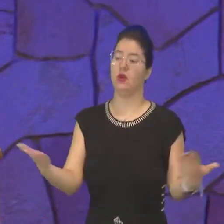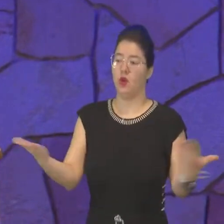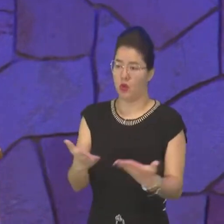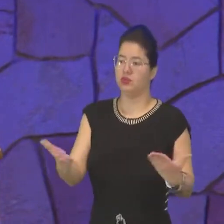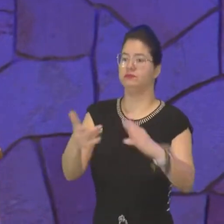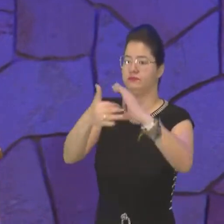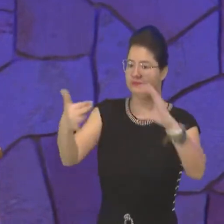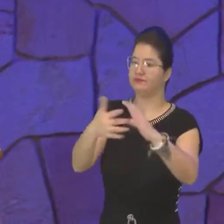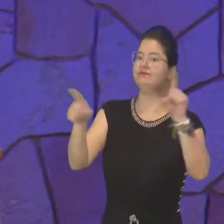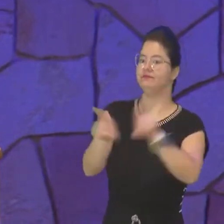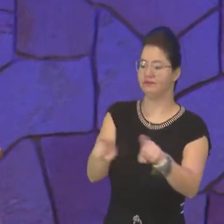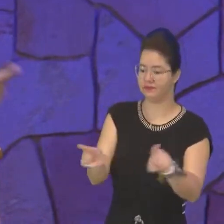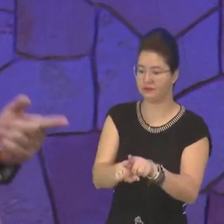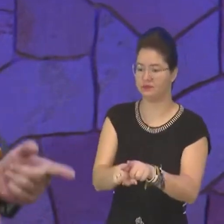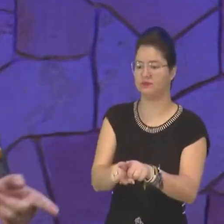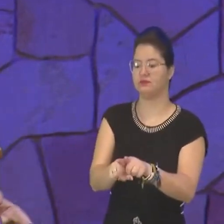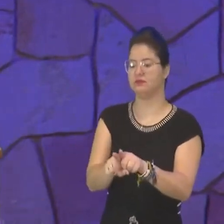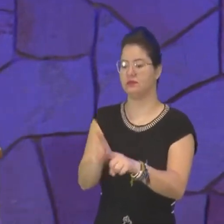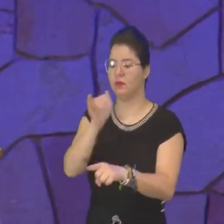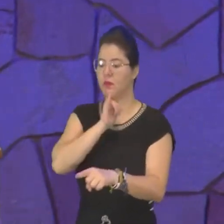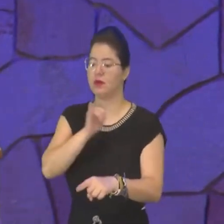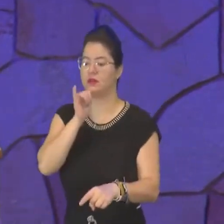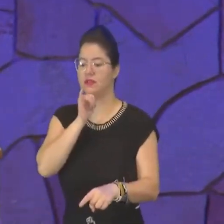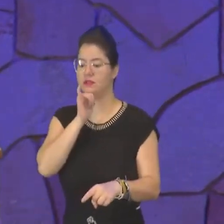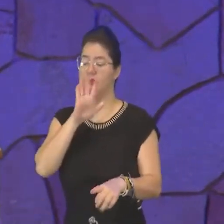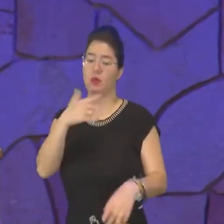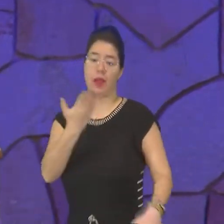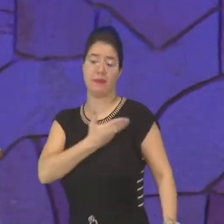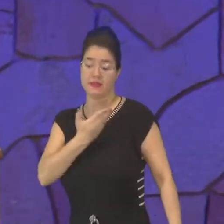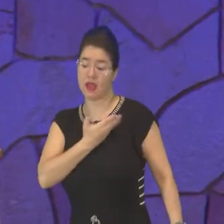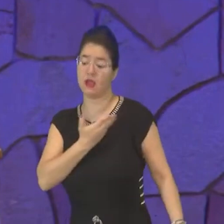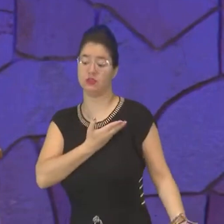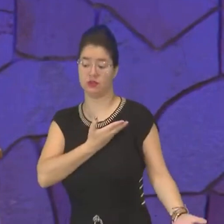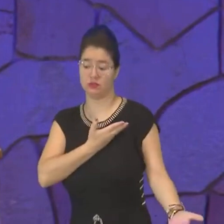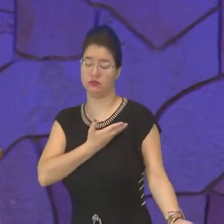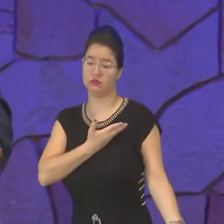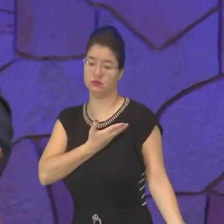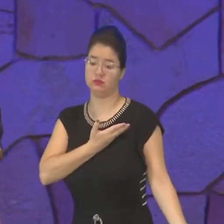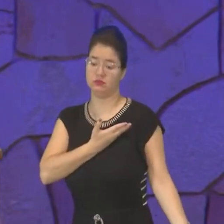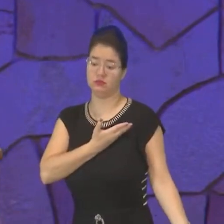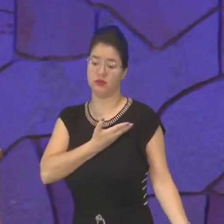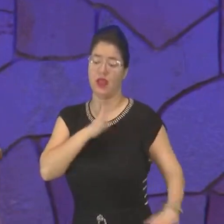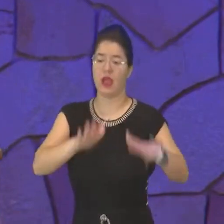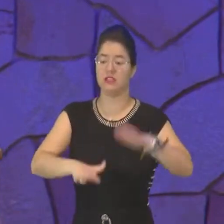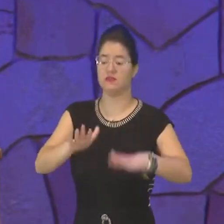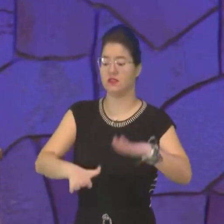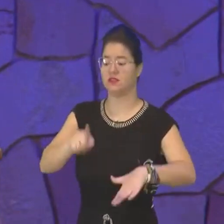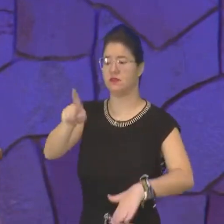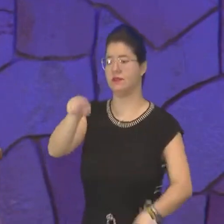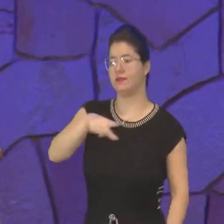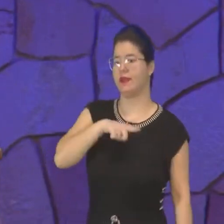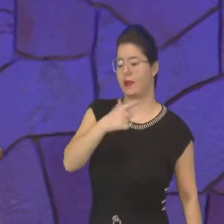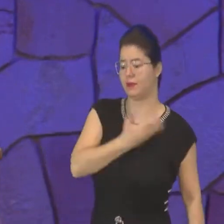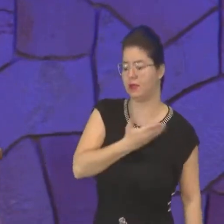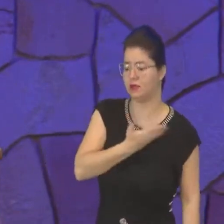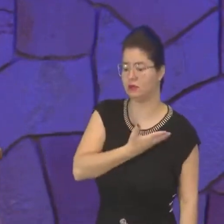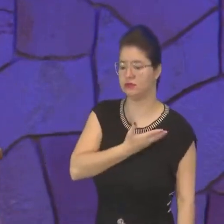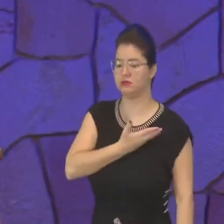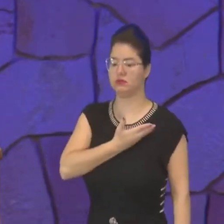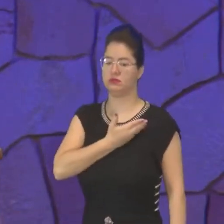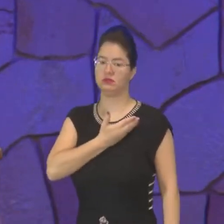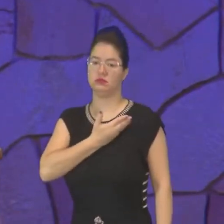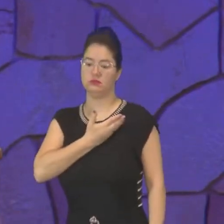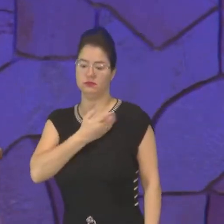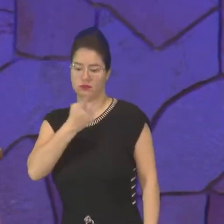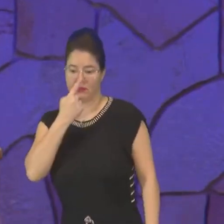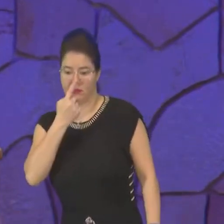hoje. Ele pode ser aplicado, por exemplo, com relação a uma amizade. Às vezes você é amigo e amiga de uma pessoa, você é íntimo